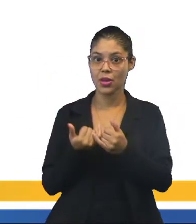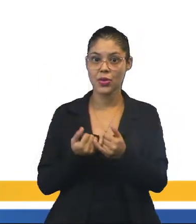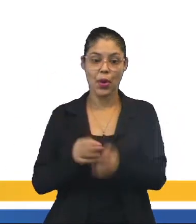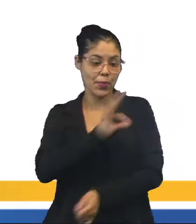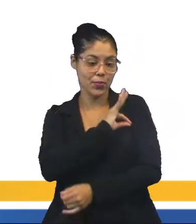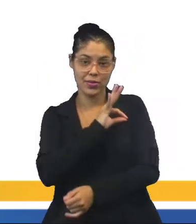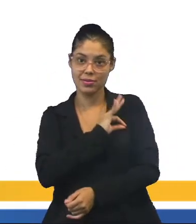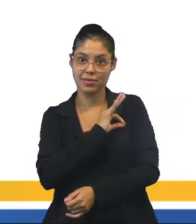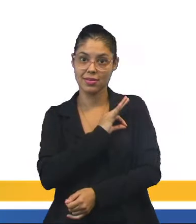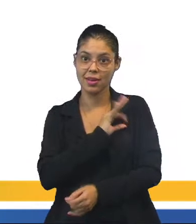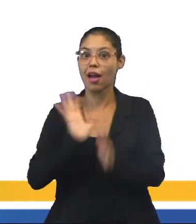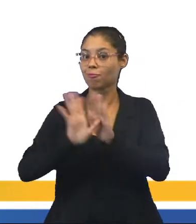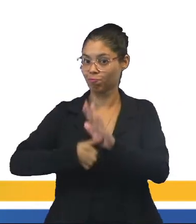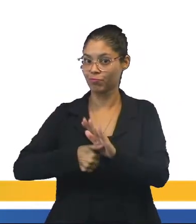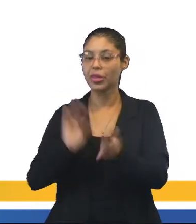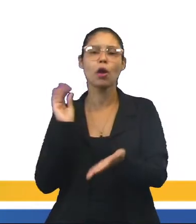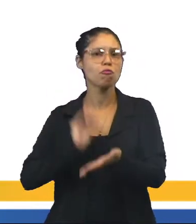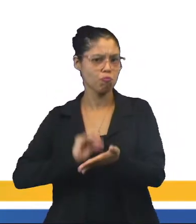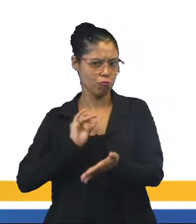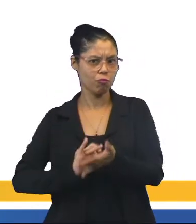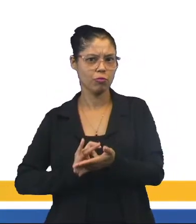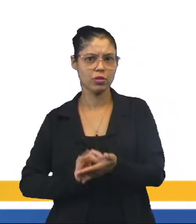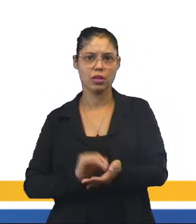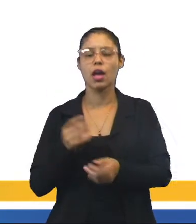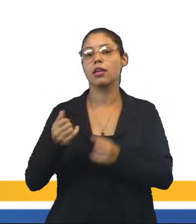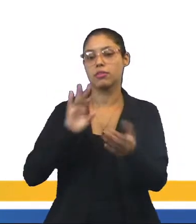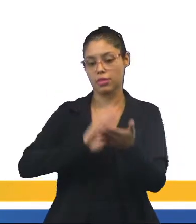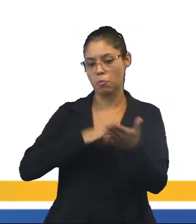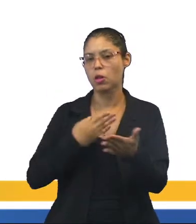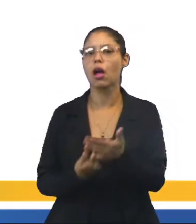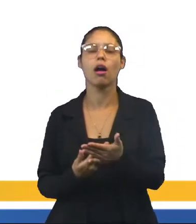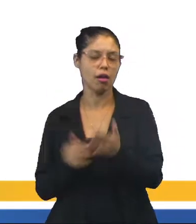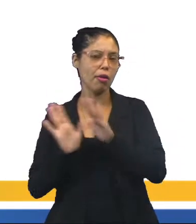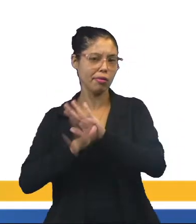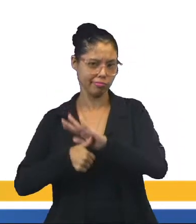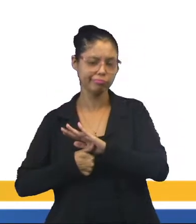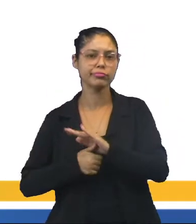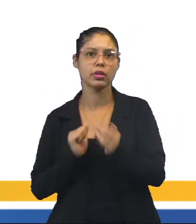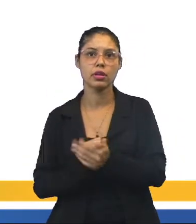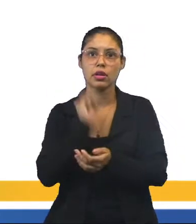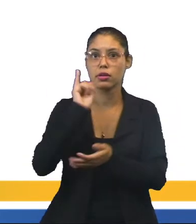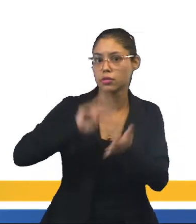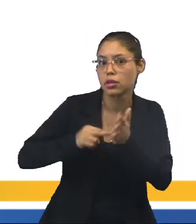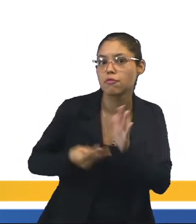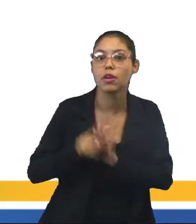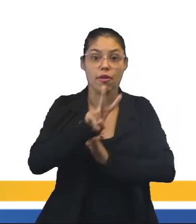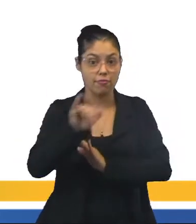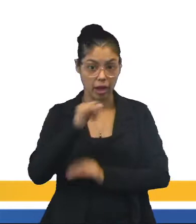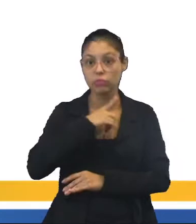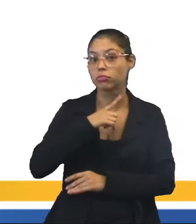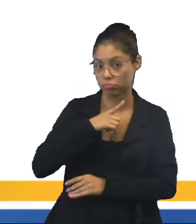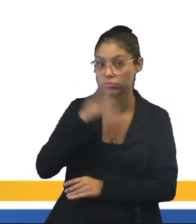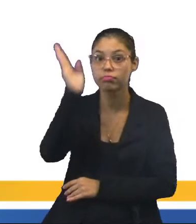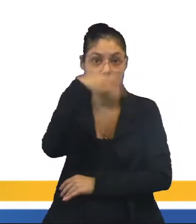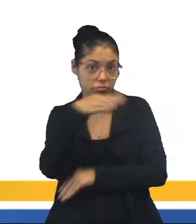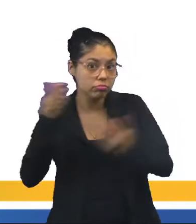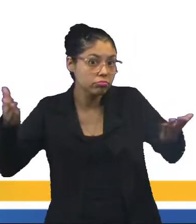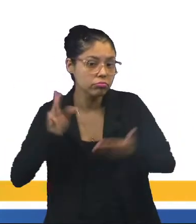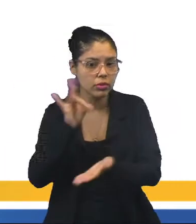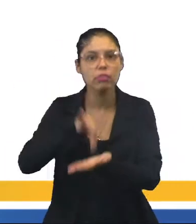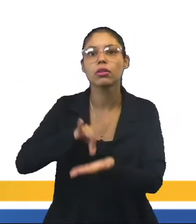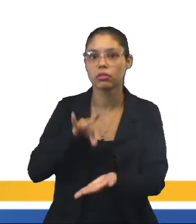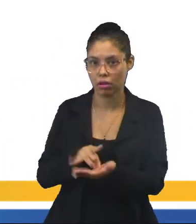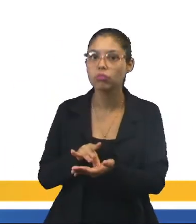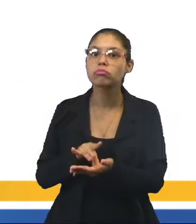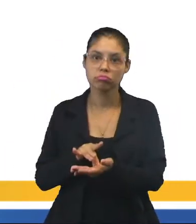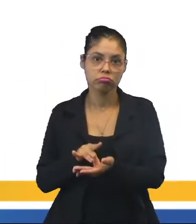ladrão e o fato de uma pessoa interpretar um bandido não quer dizer que ela seja má ou vá se tornar má. É verdade que o